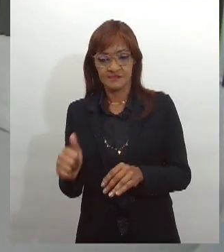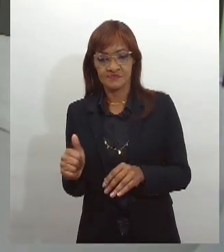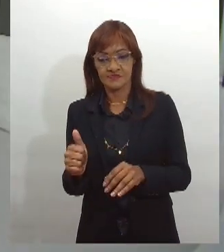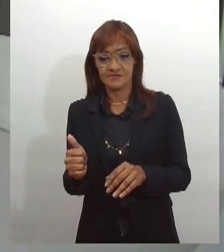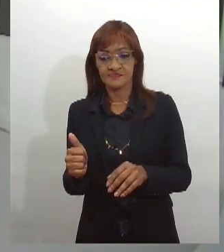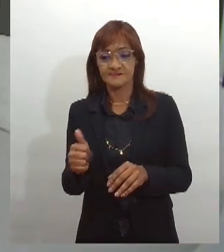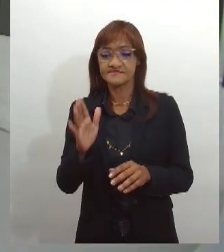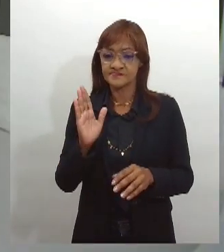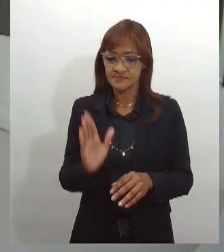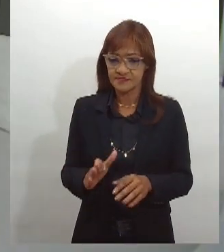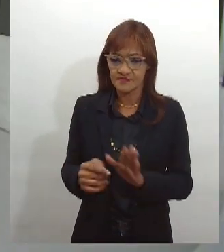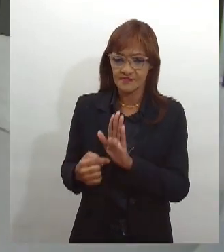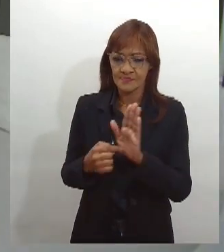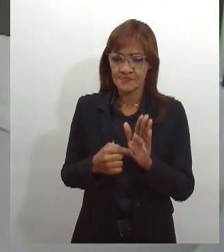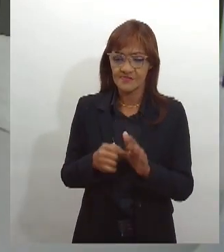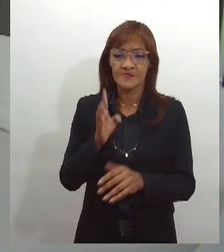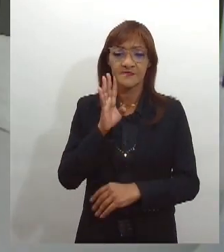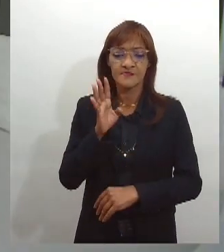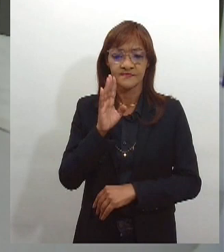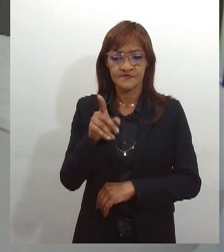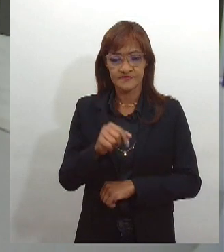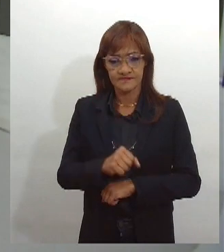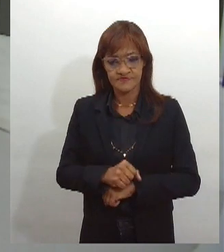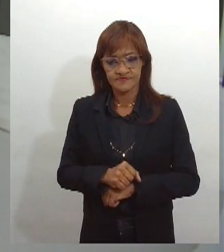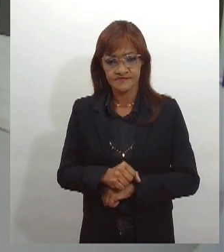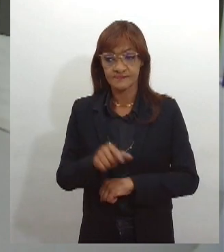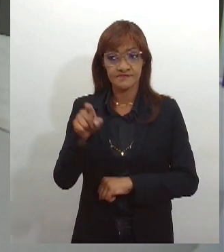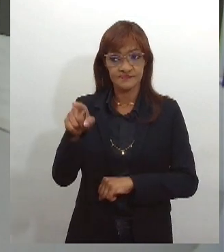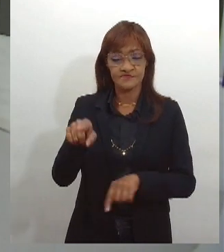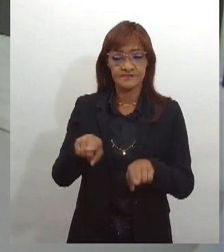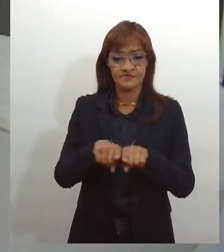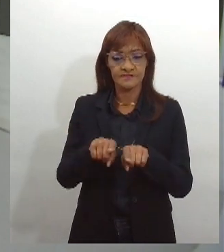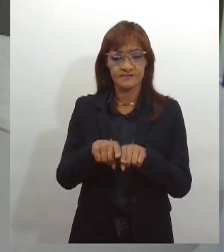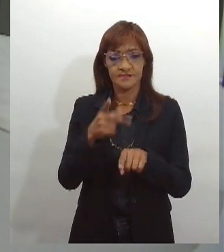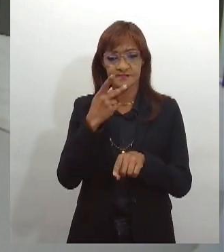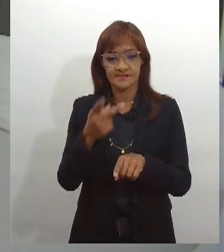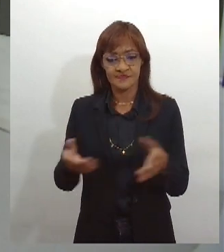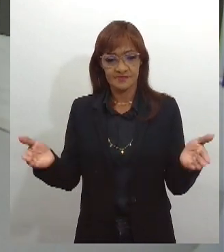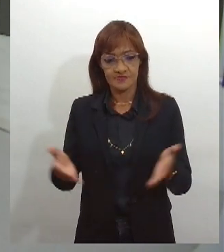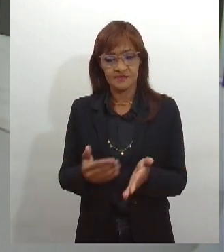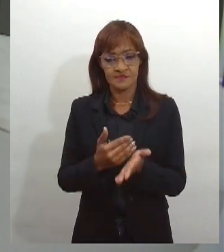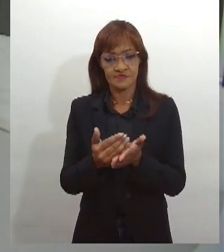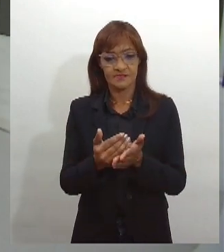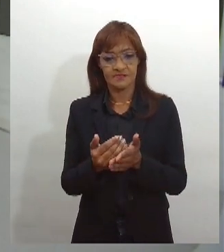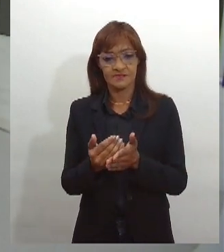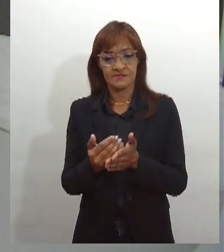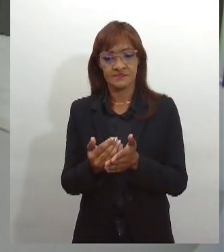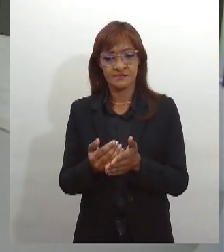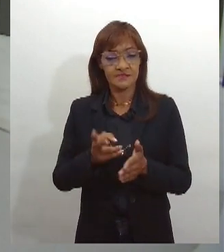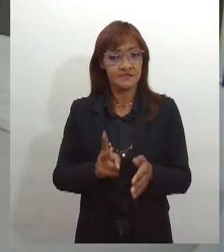muito bacana. E como você também disse, a partir de agora, cada última quinta-feira